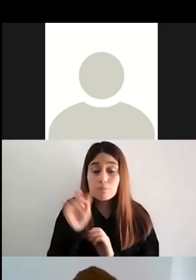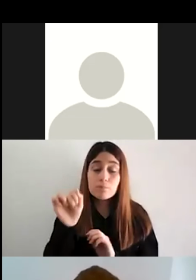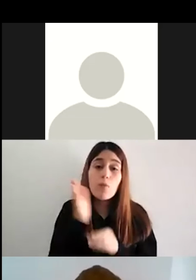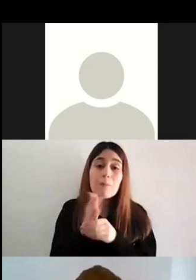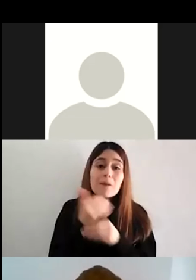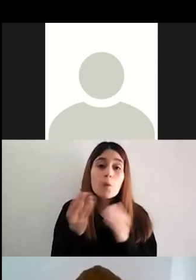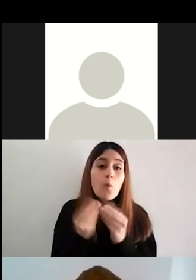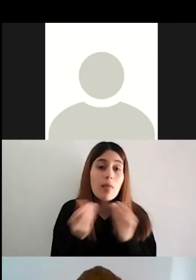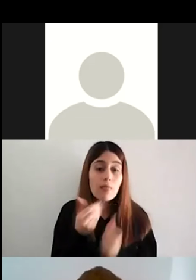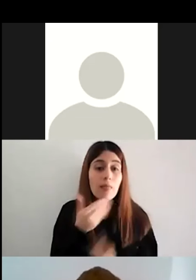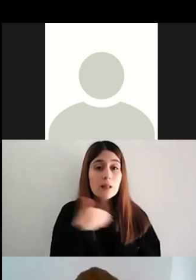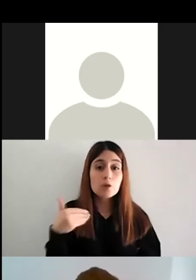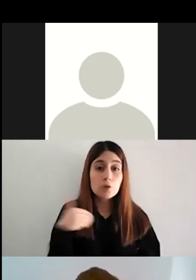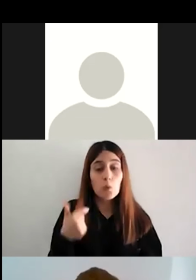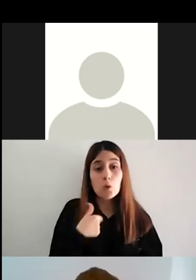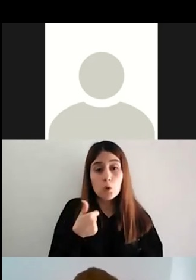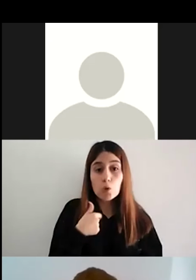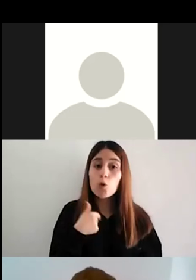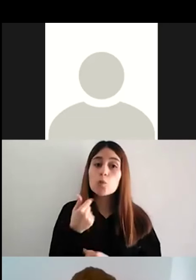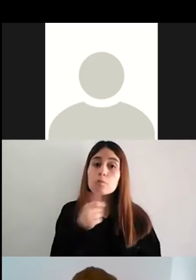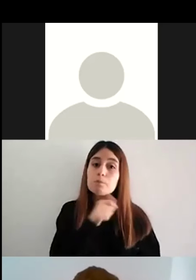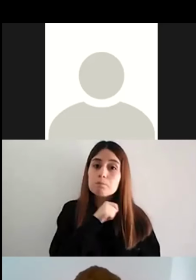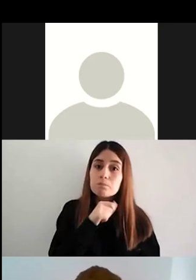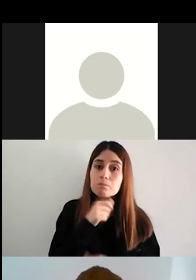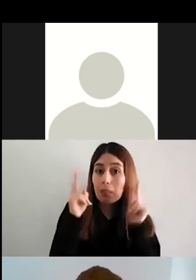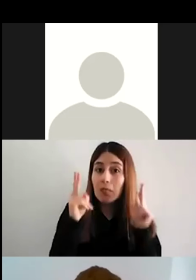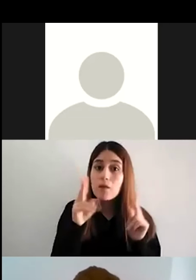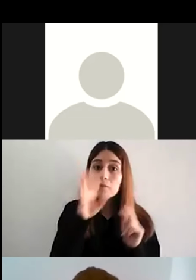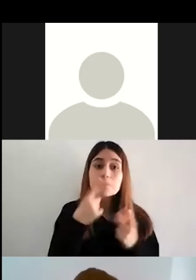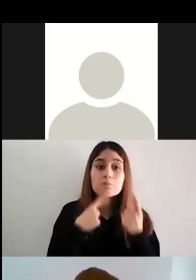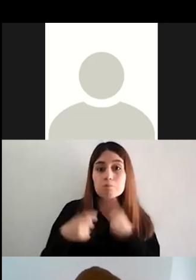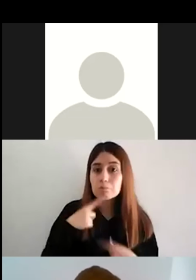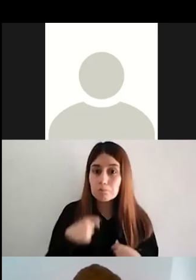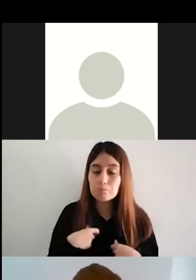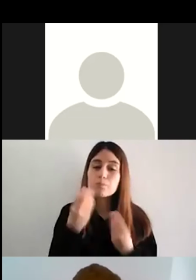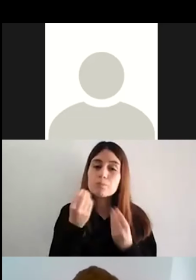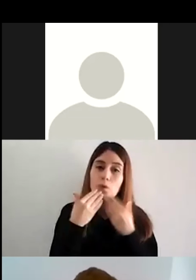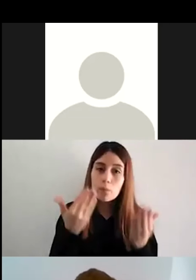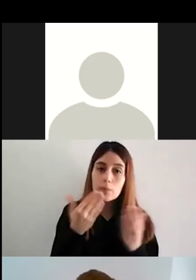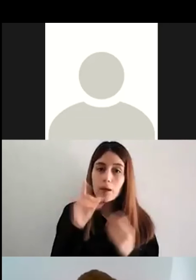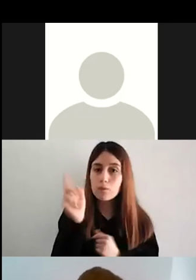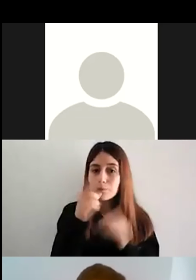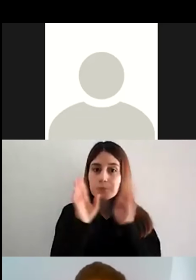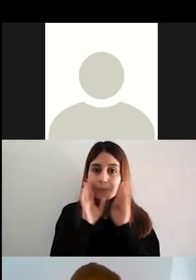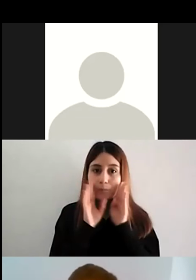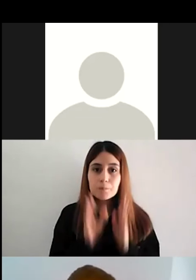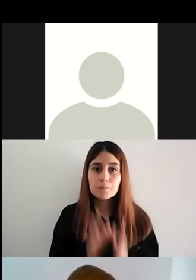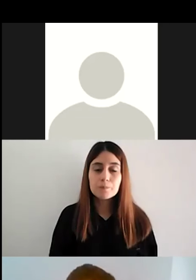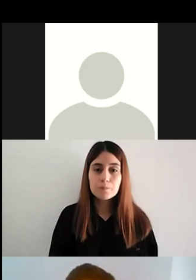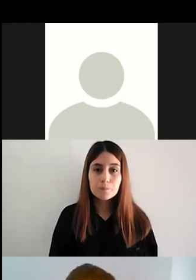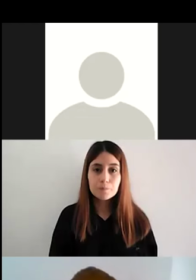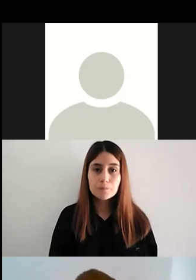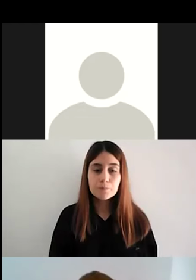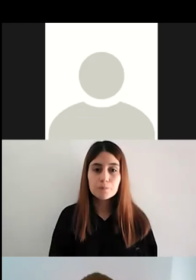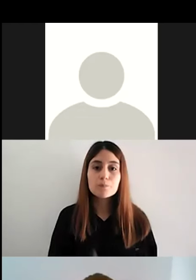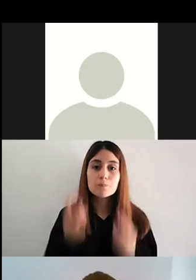da Saúde. Estou ao dispor para alguma questão que queiram colocar. Obrigada pela vossa atenção.